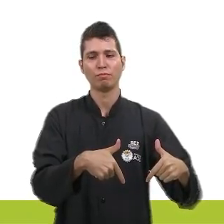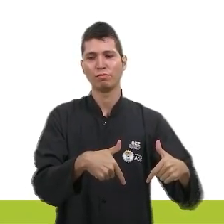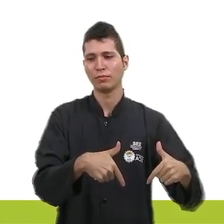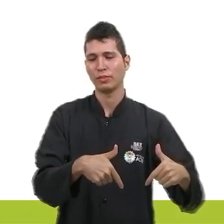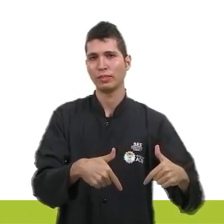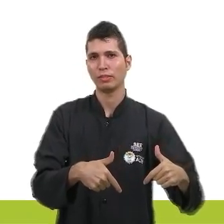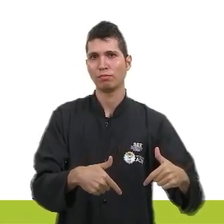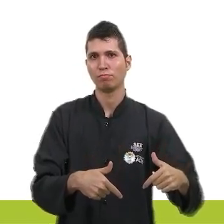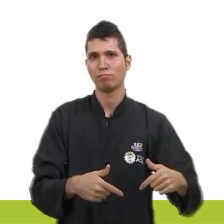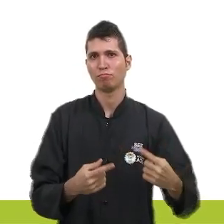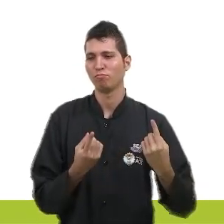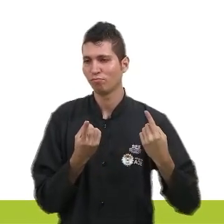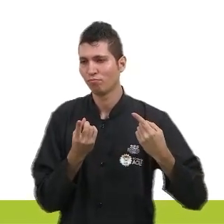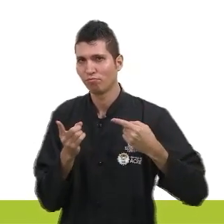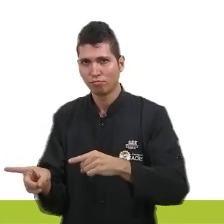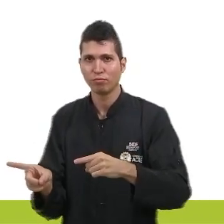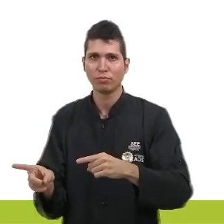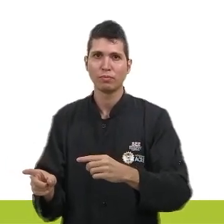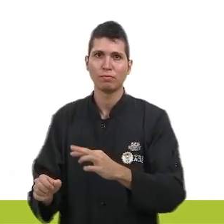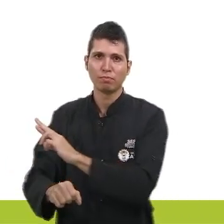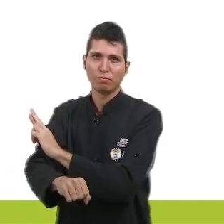muçulmana.